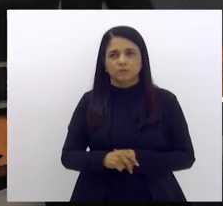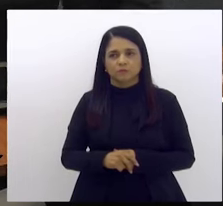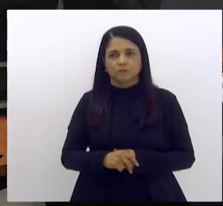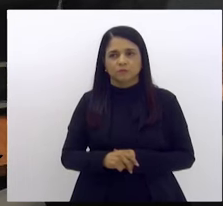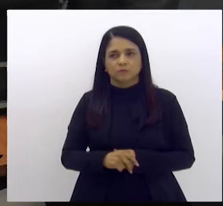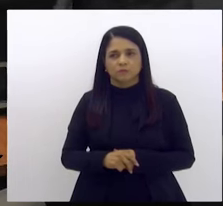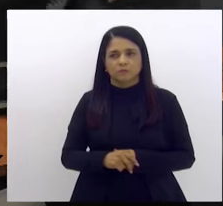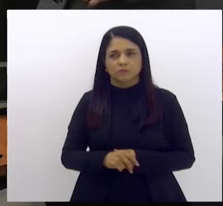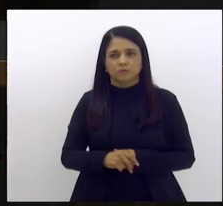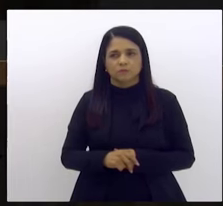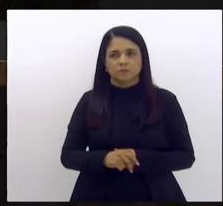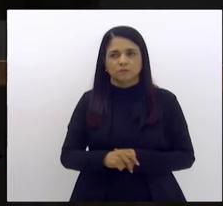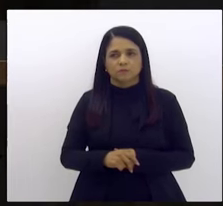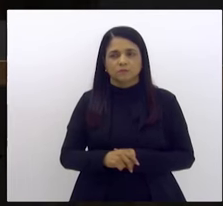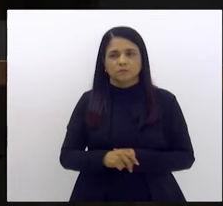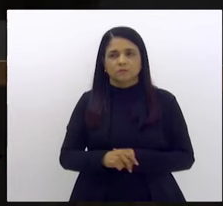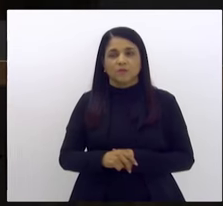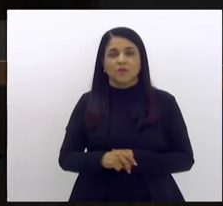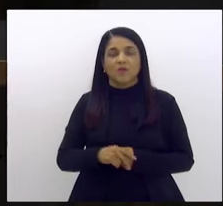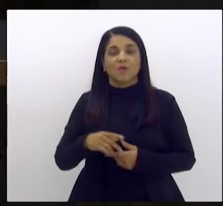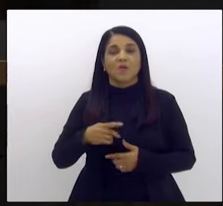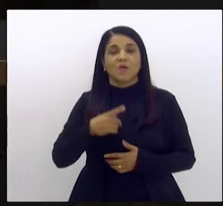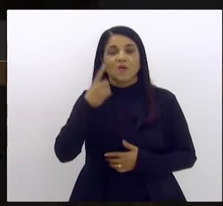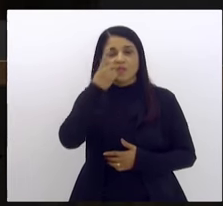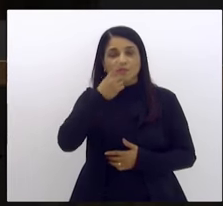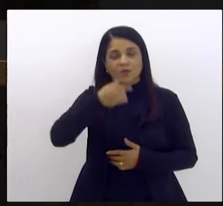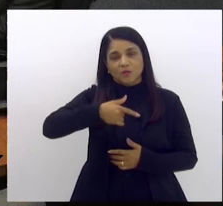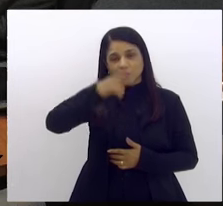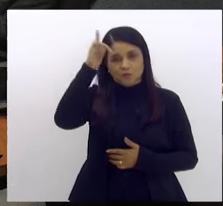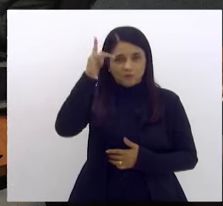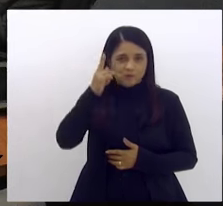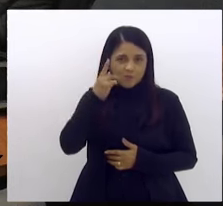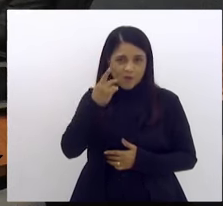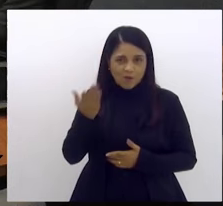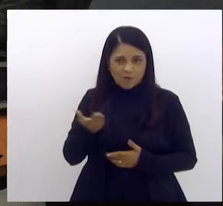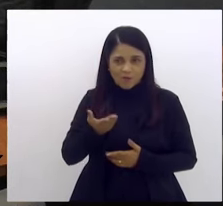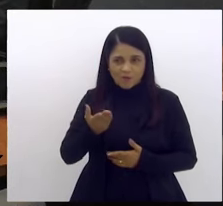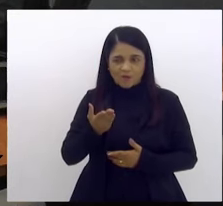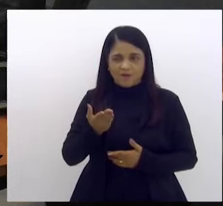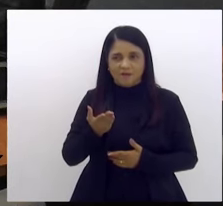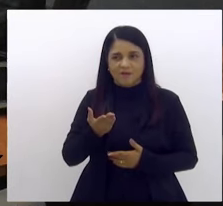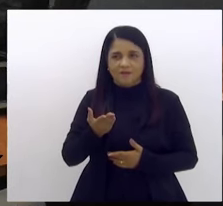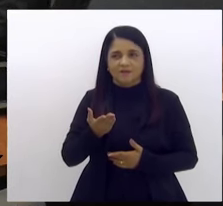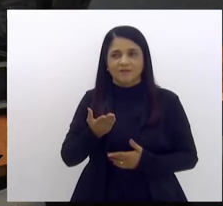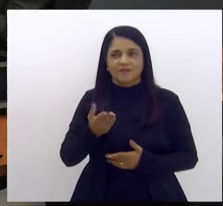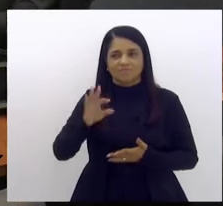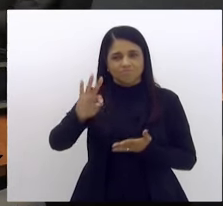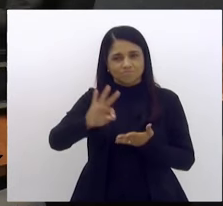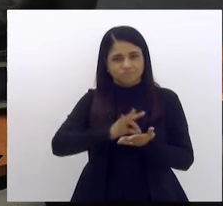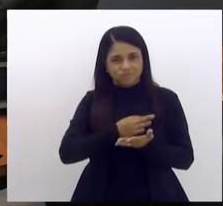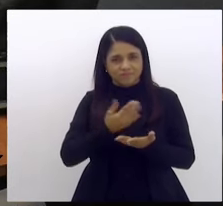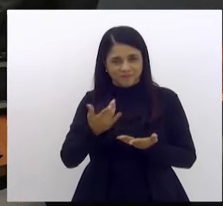Opa, nosso nobre deputado Luiz Paulo, primeiro inscrito. Luiz Paulo.